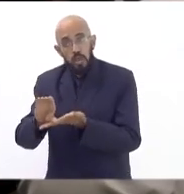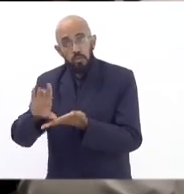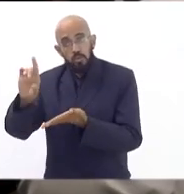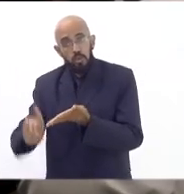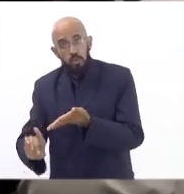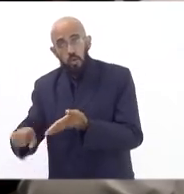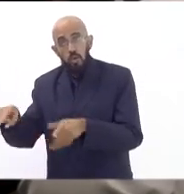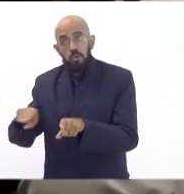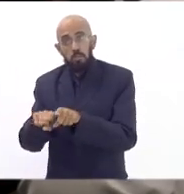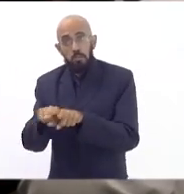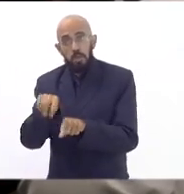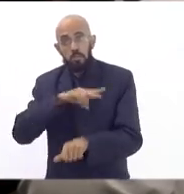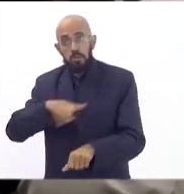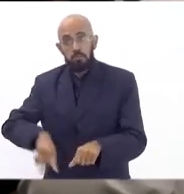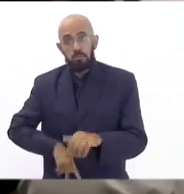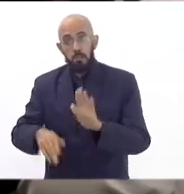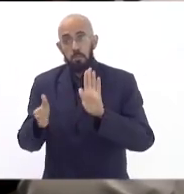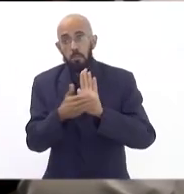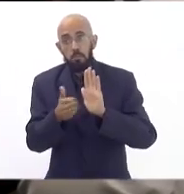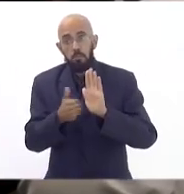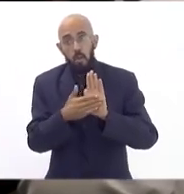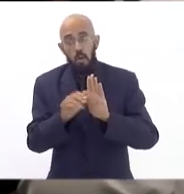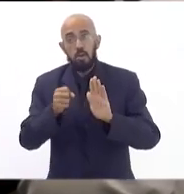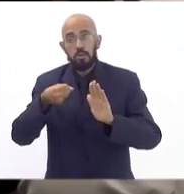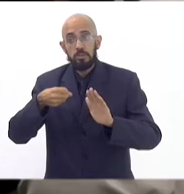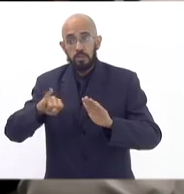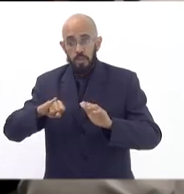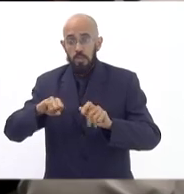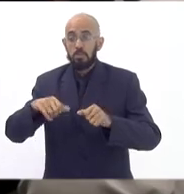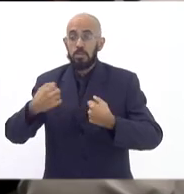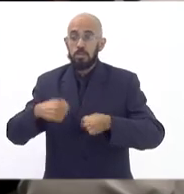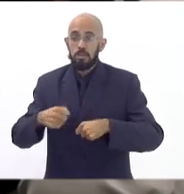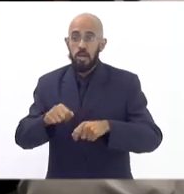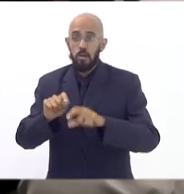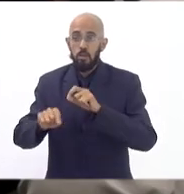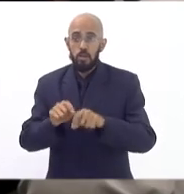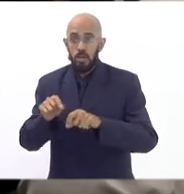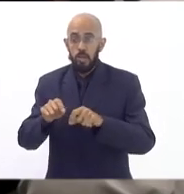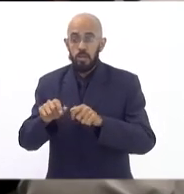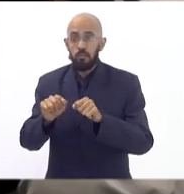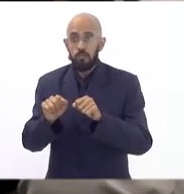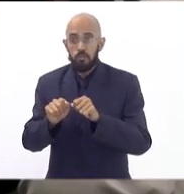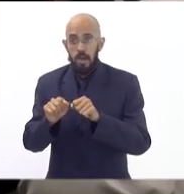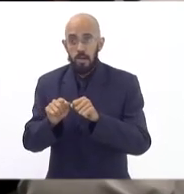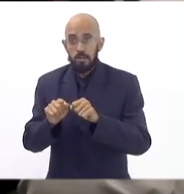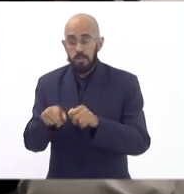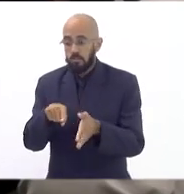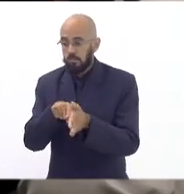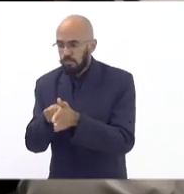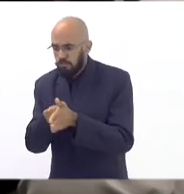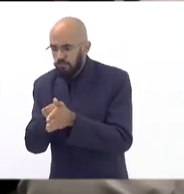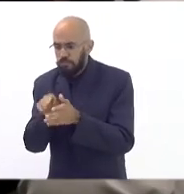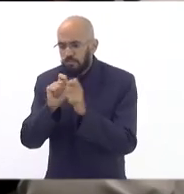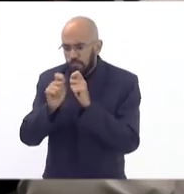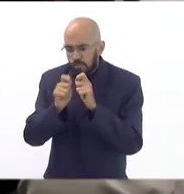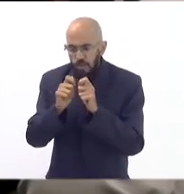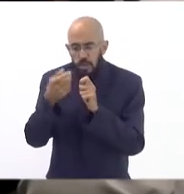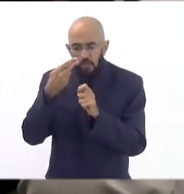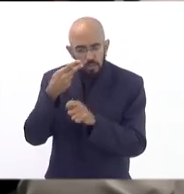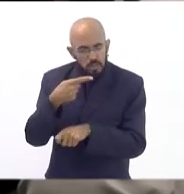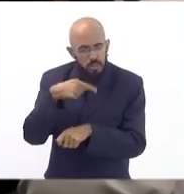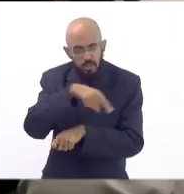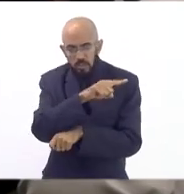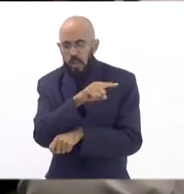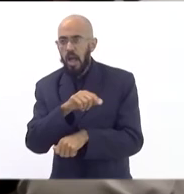propor a nossa respeitar da CPI caso entendam pertinente e promovam uma diligência e visitem o nosso CNC